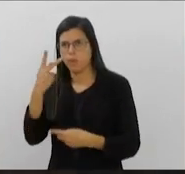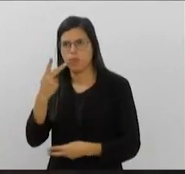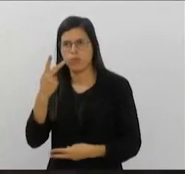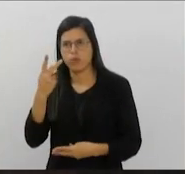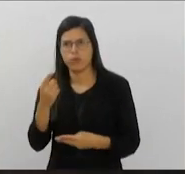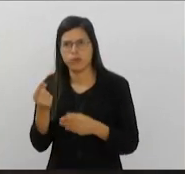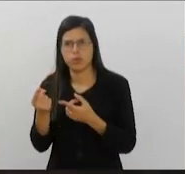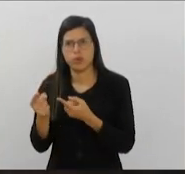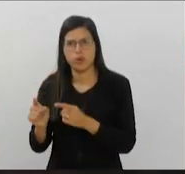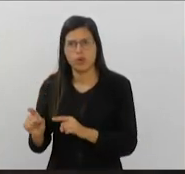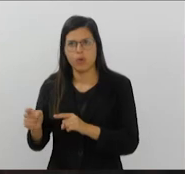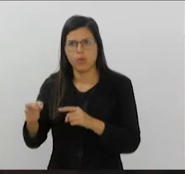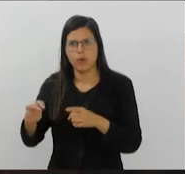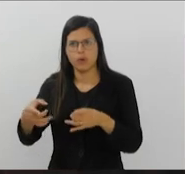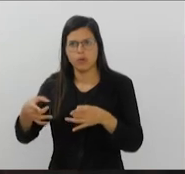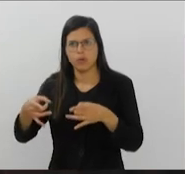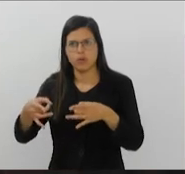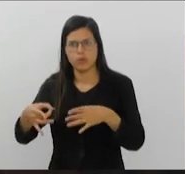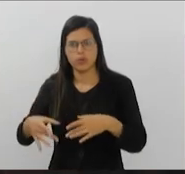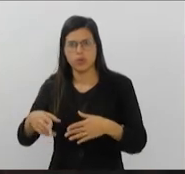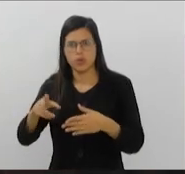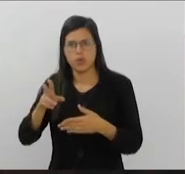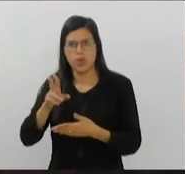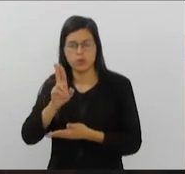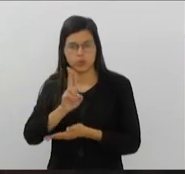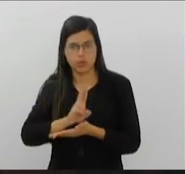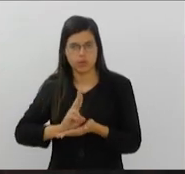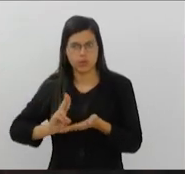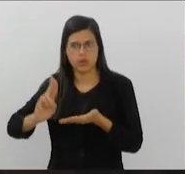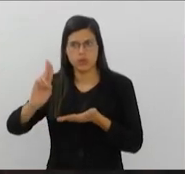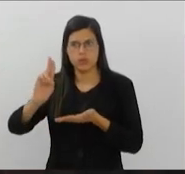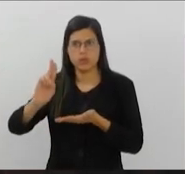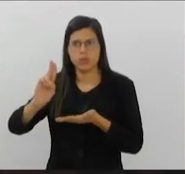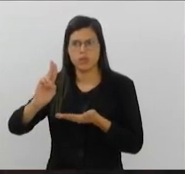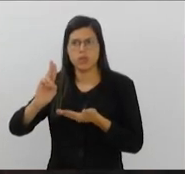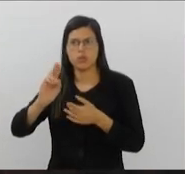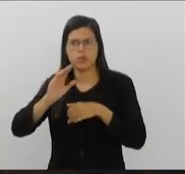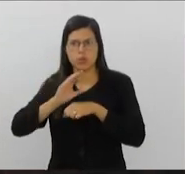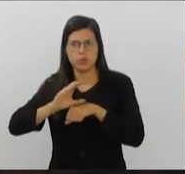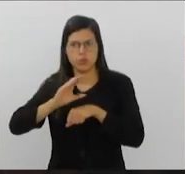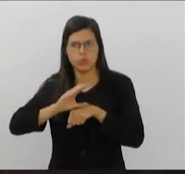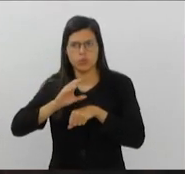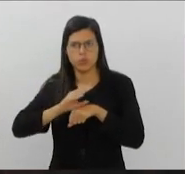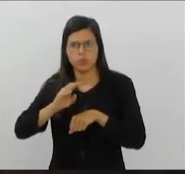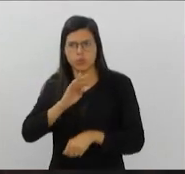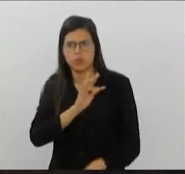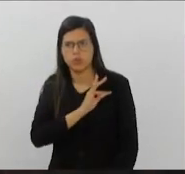à evasão nas universidades e nos cursos técnicos.